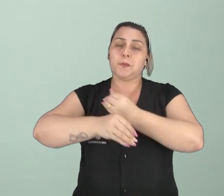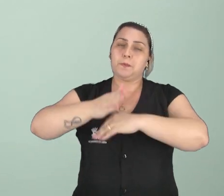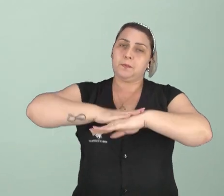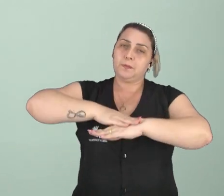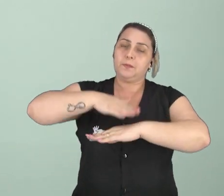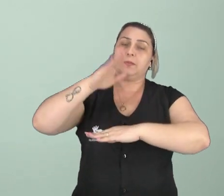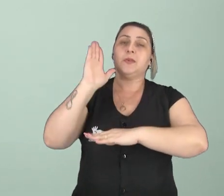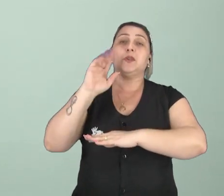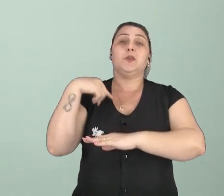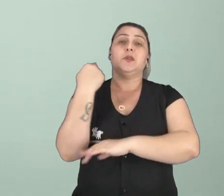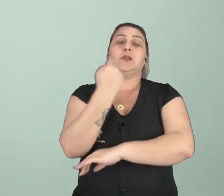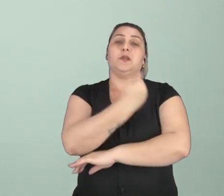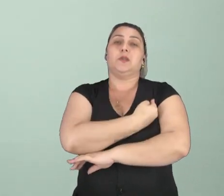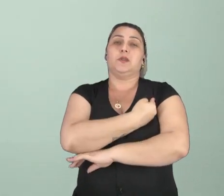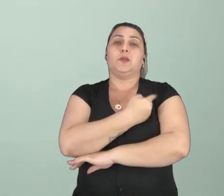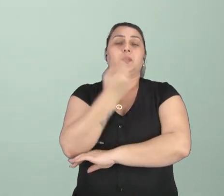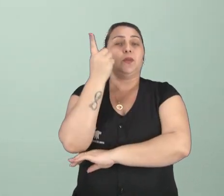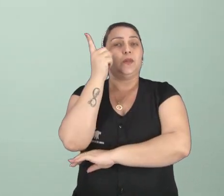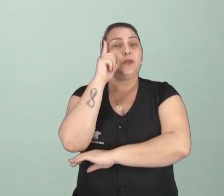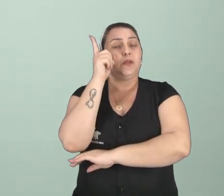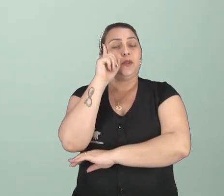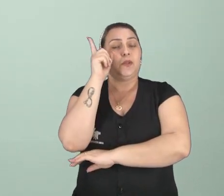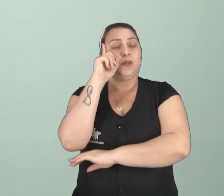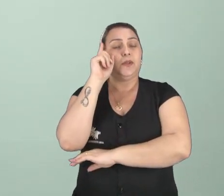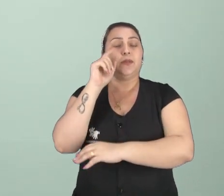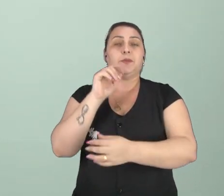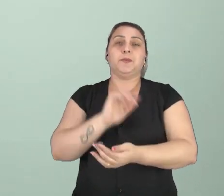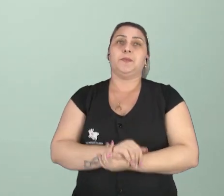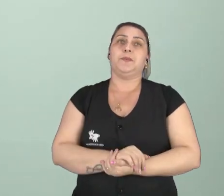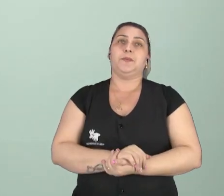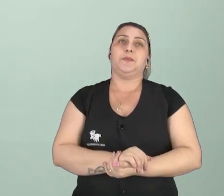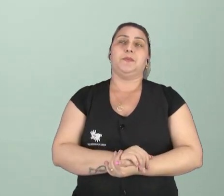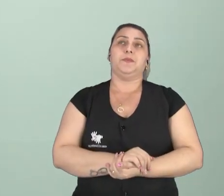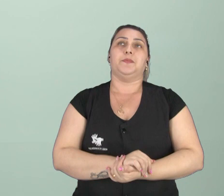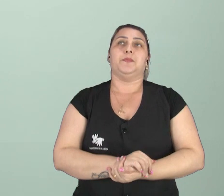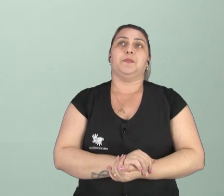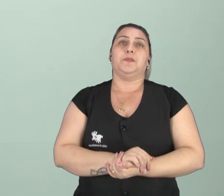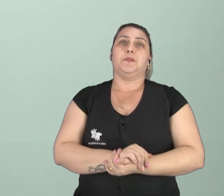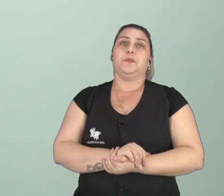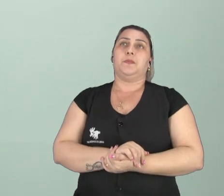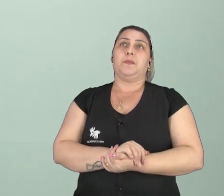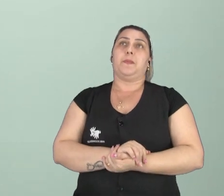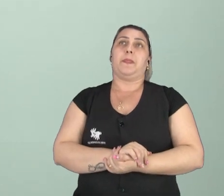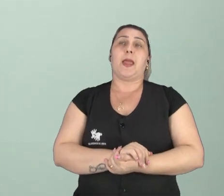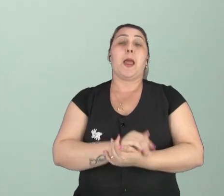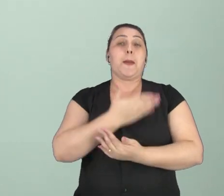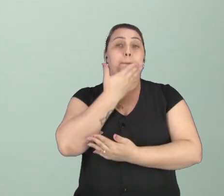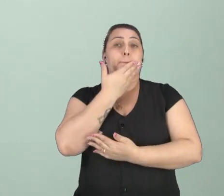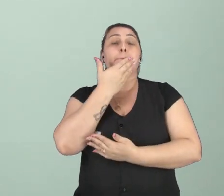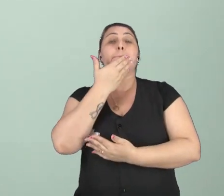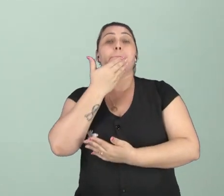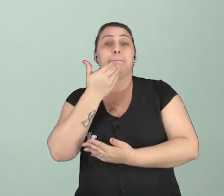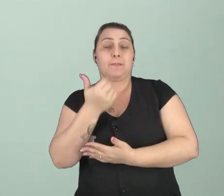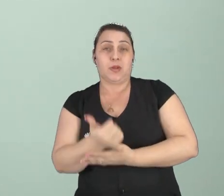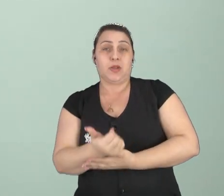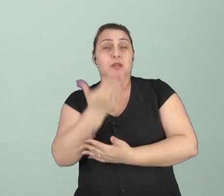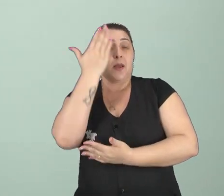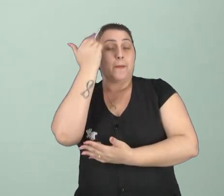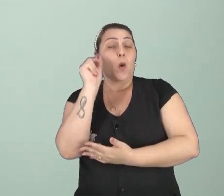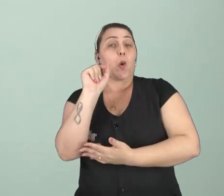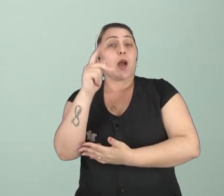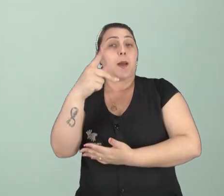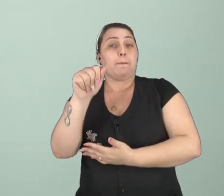mais no nosso dia a dia, cotidiano, enfim. Então, para a gente melhor exemplificar de